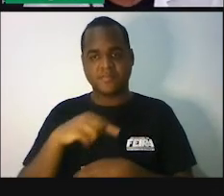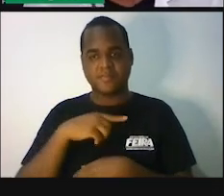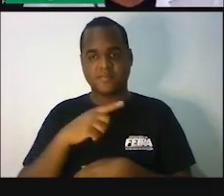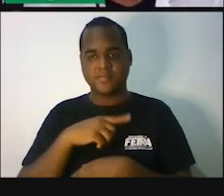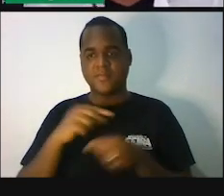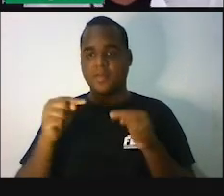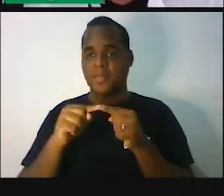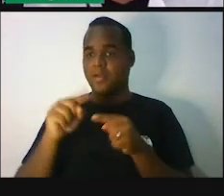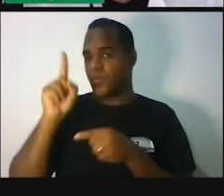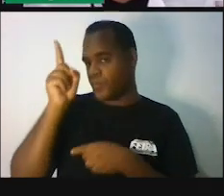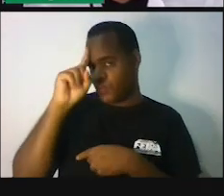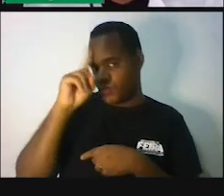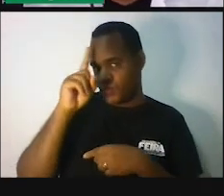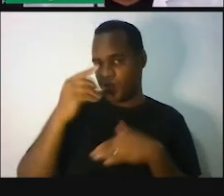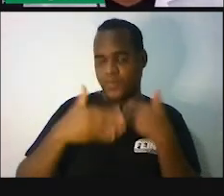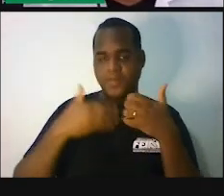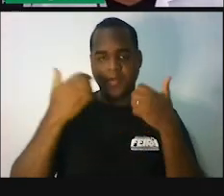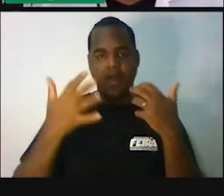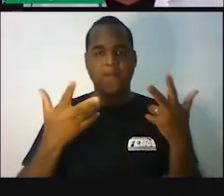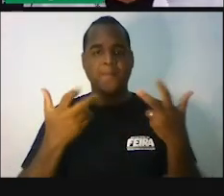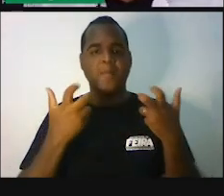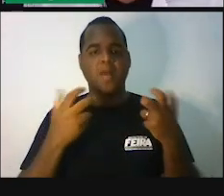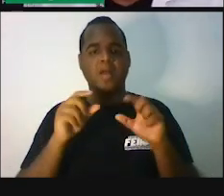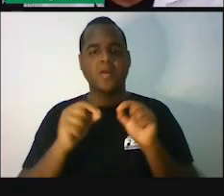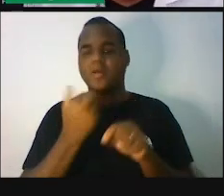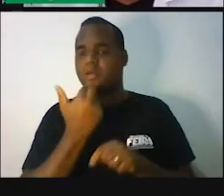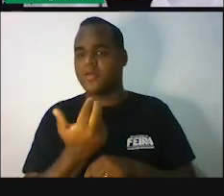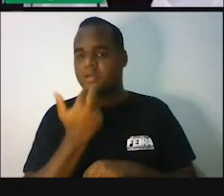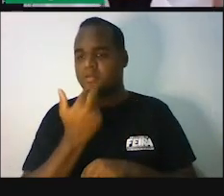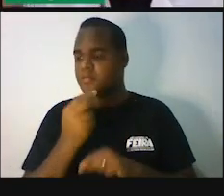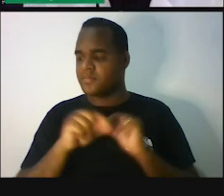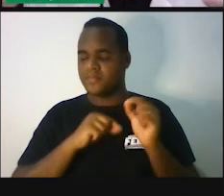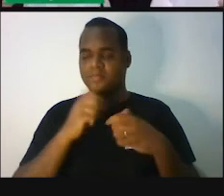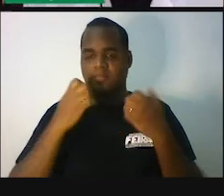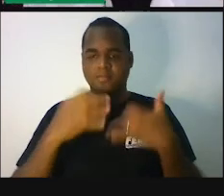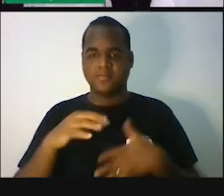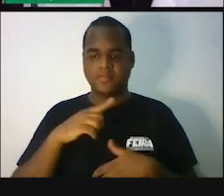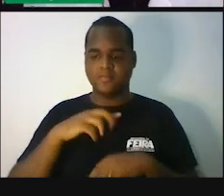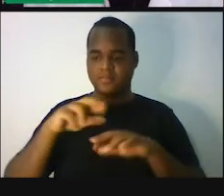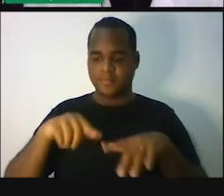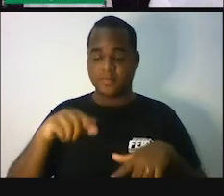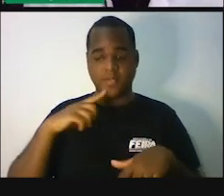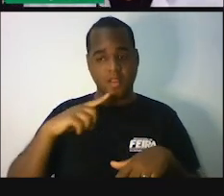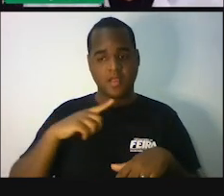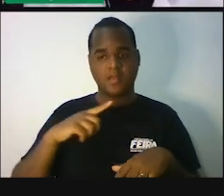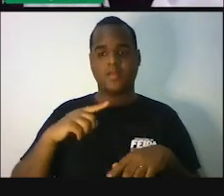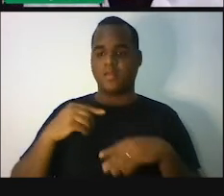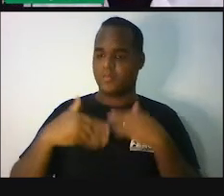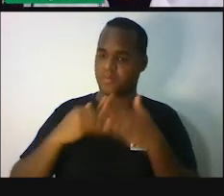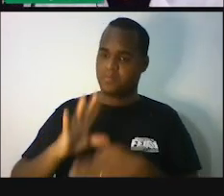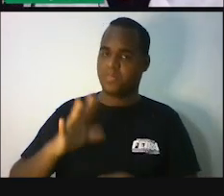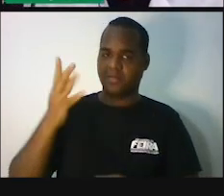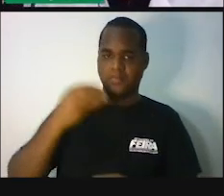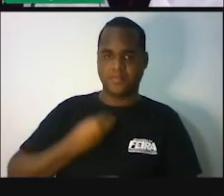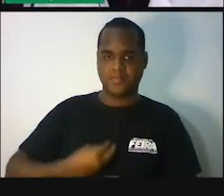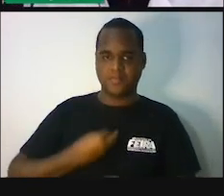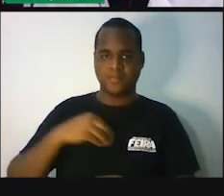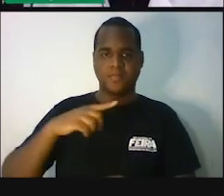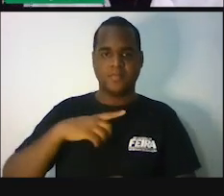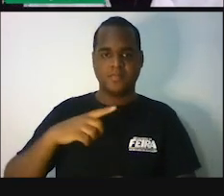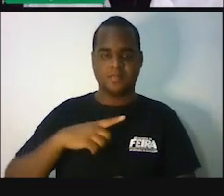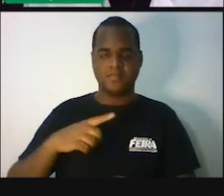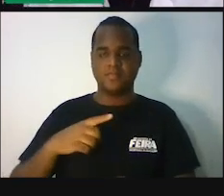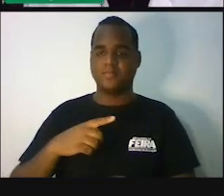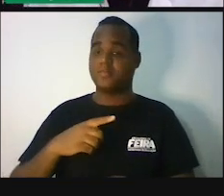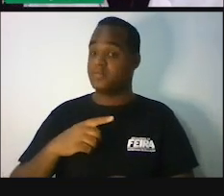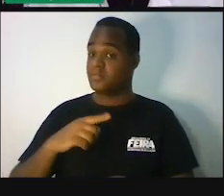situações de cotidiano. O que significa perceber essa linguagem? Perceber que tem coisas à nossa volta, situações à nossa volta,